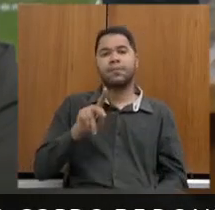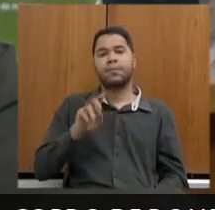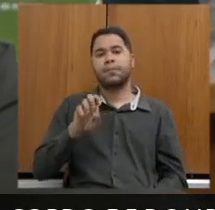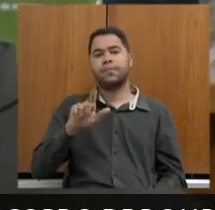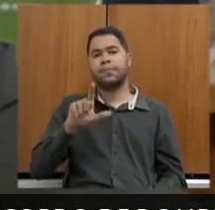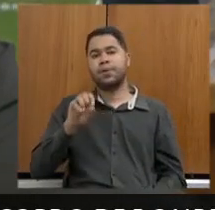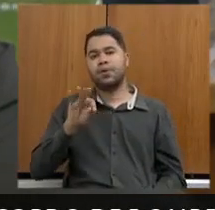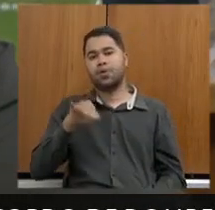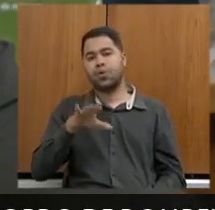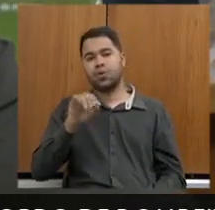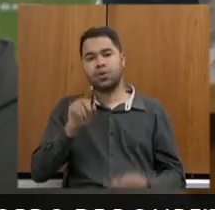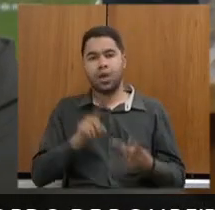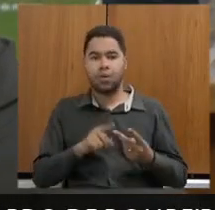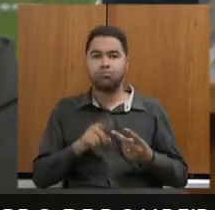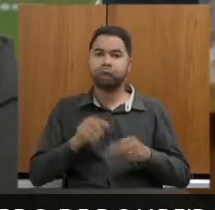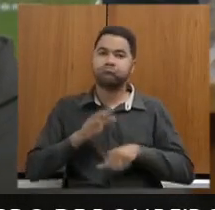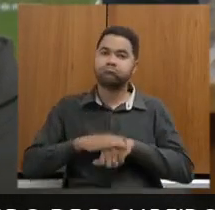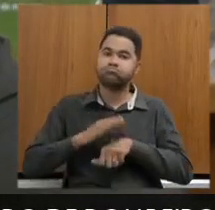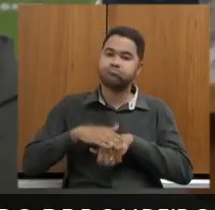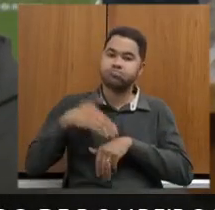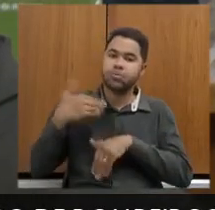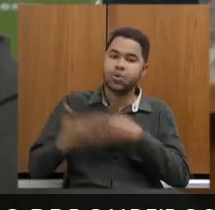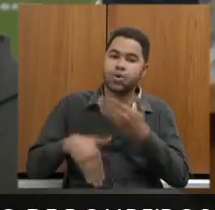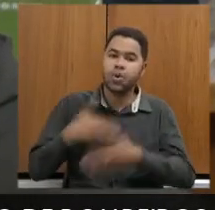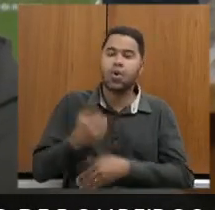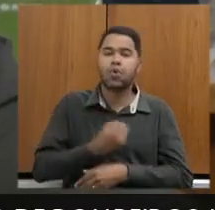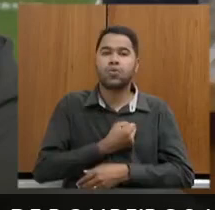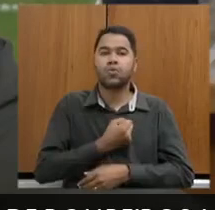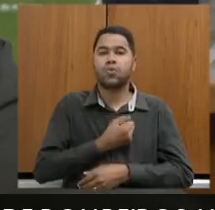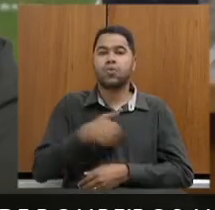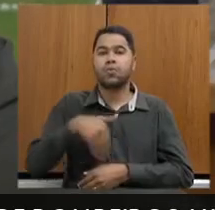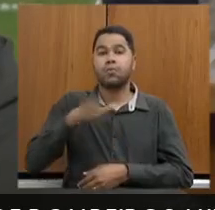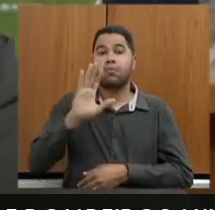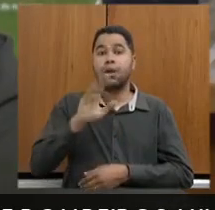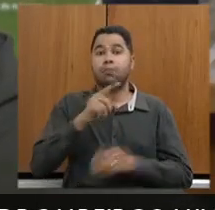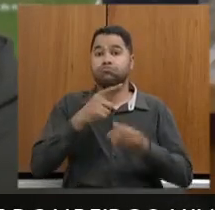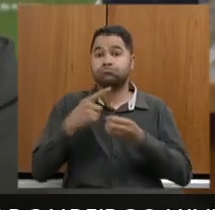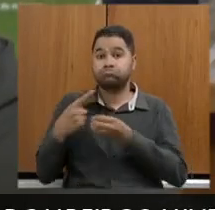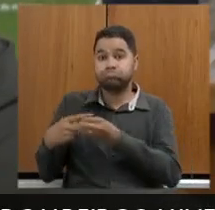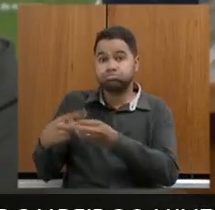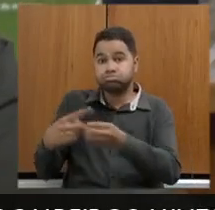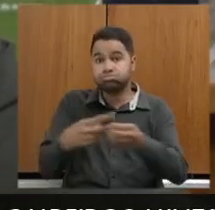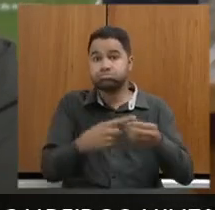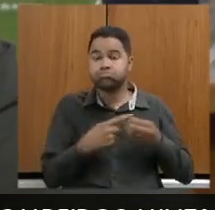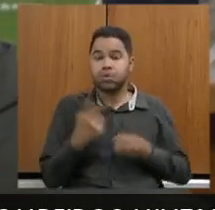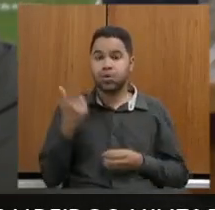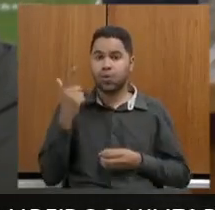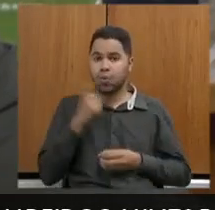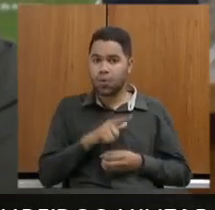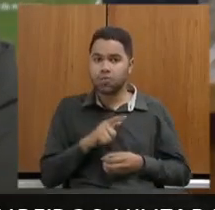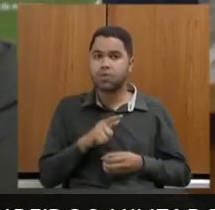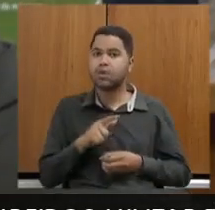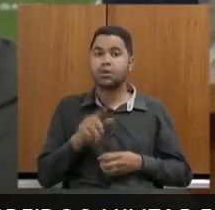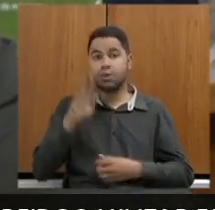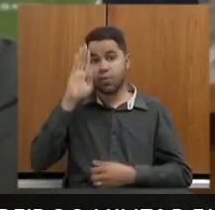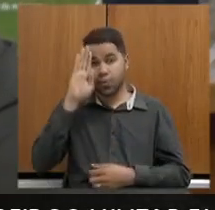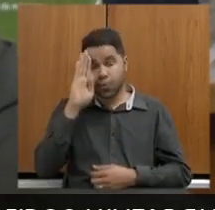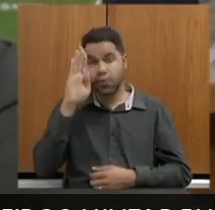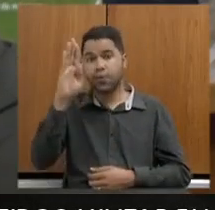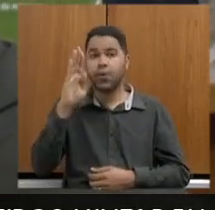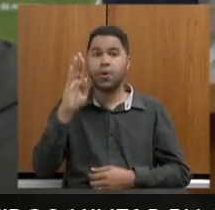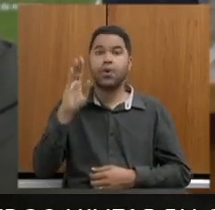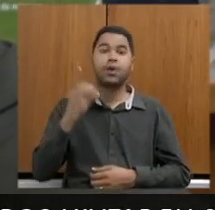seja através de um posto avançado em um número maior de cidades para que a gente possa ter sobretudo